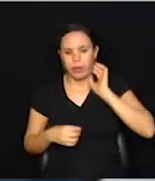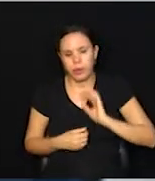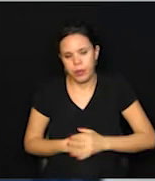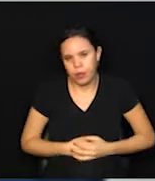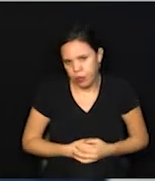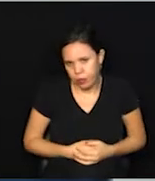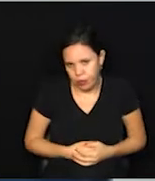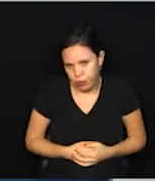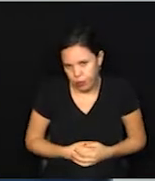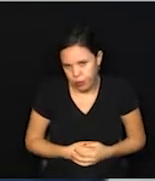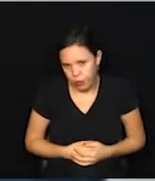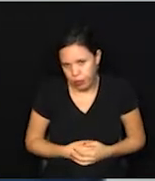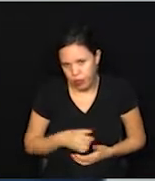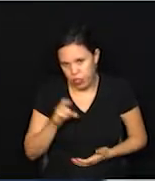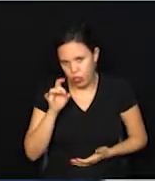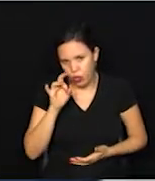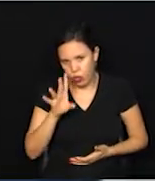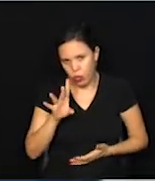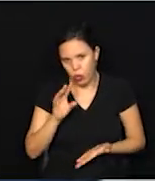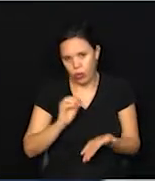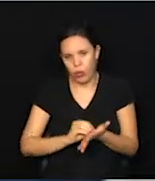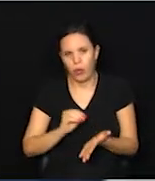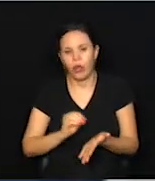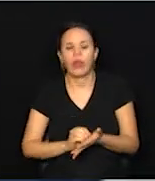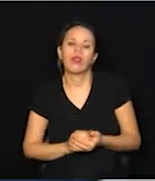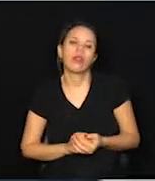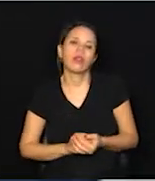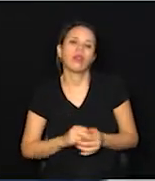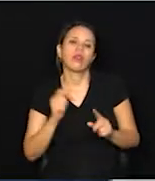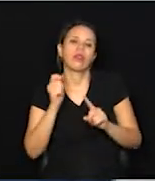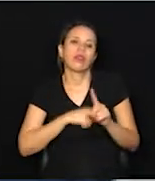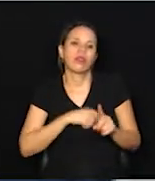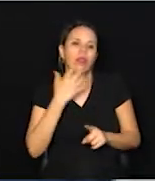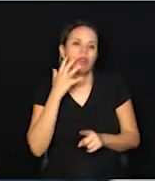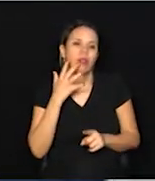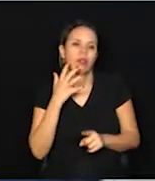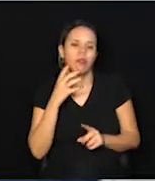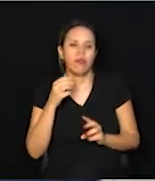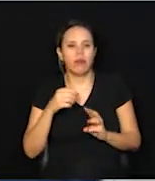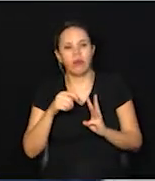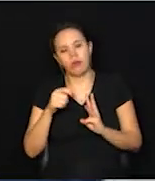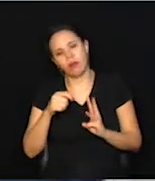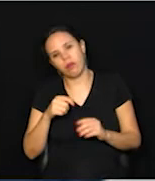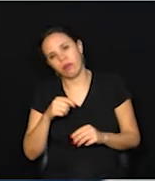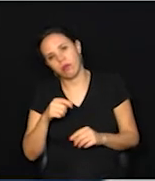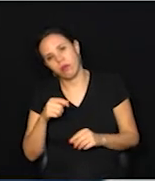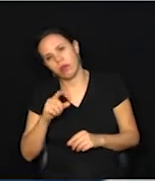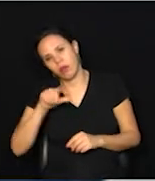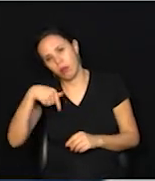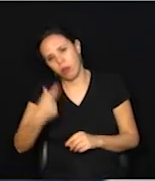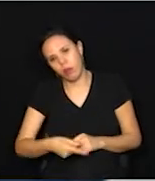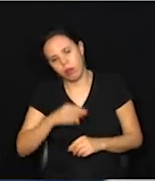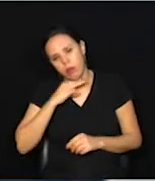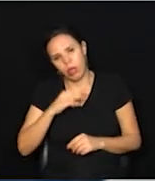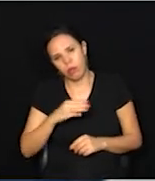Eu acho que só ficou faltando que no mês de fevereiro para março teve